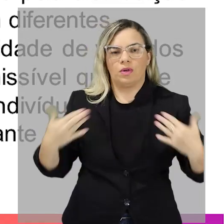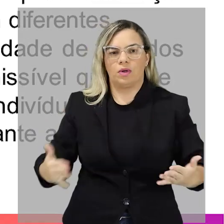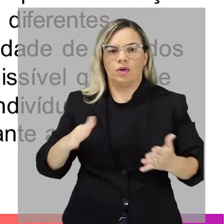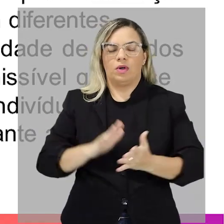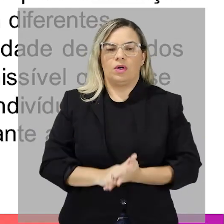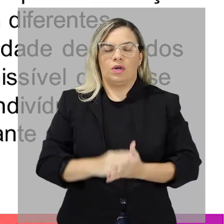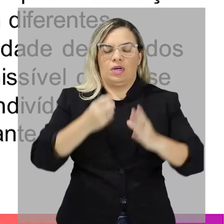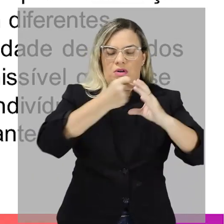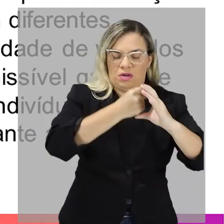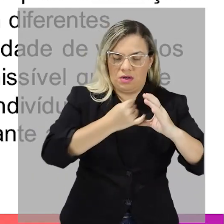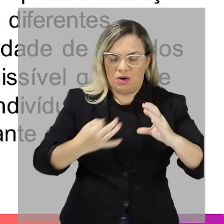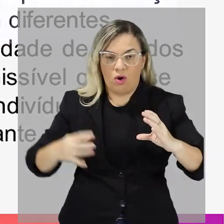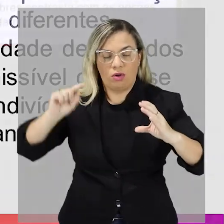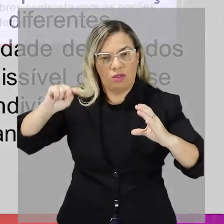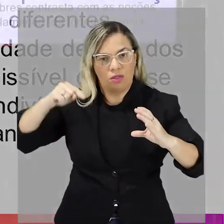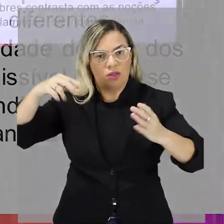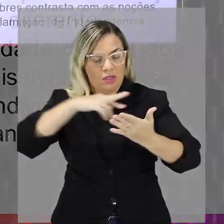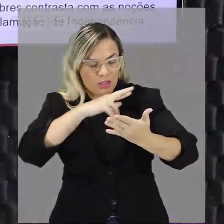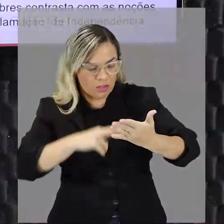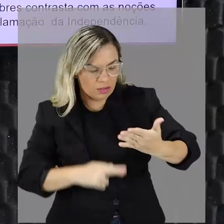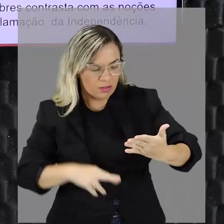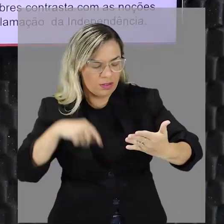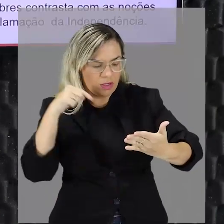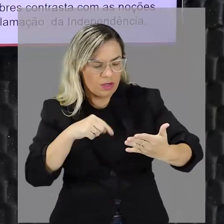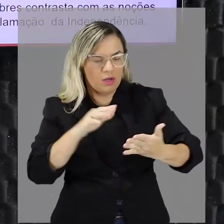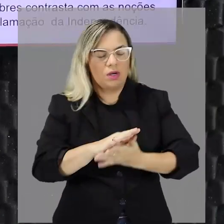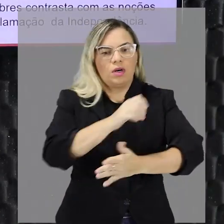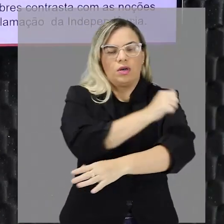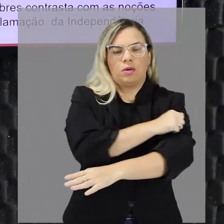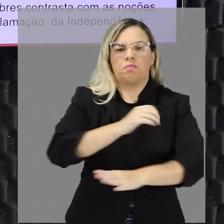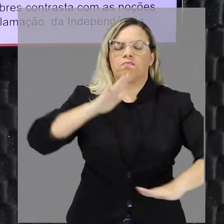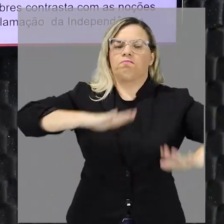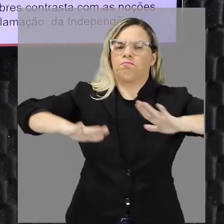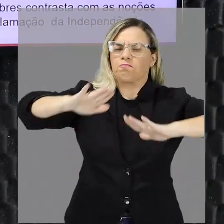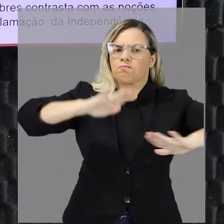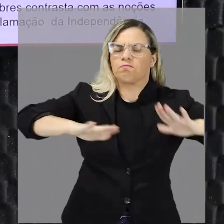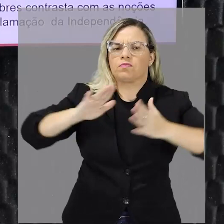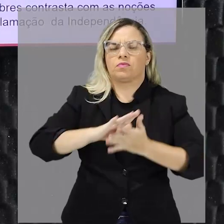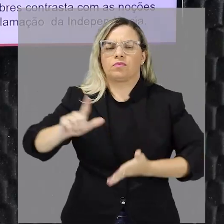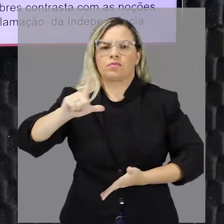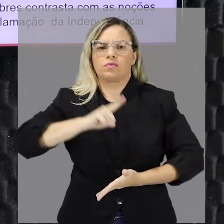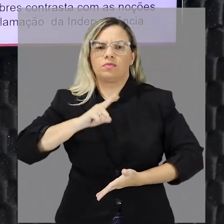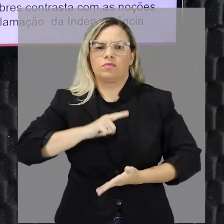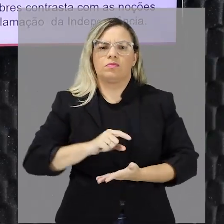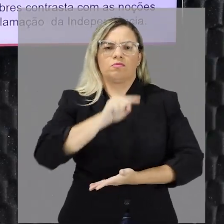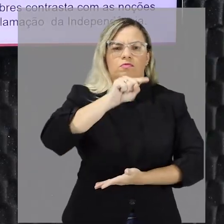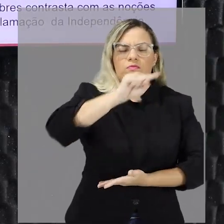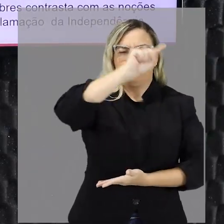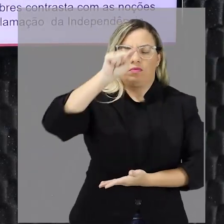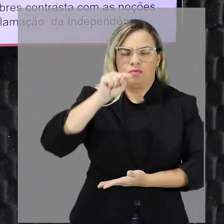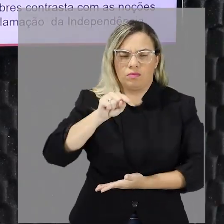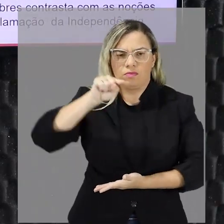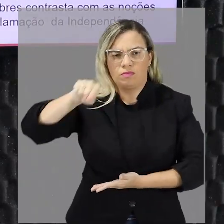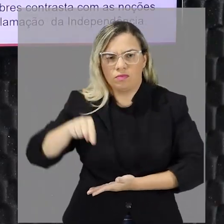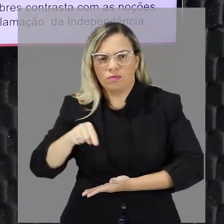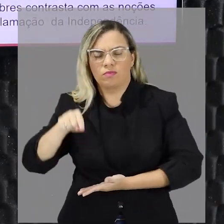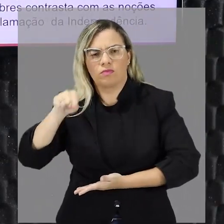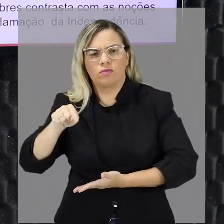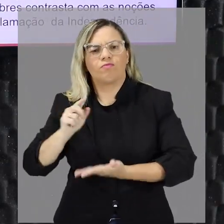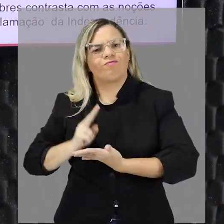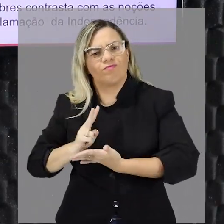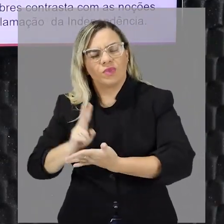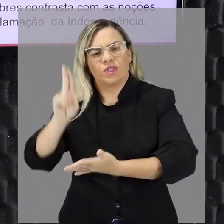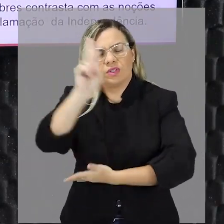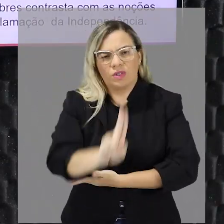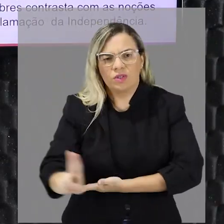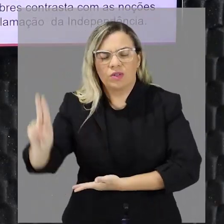aspecto bem interessante da redação do Guilherme é o cuidado que ele tem com a pontuação. Sempre que ele utiliza os